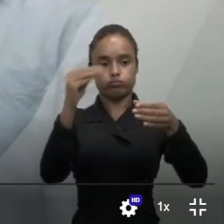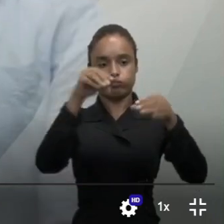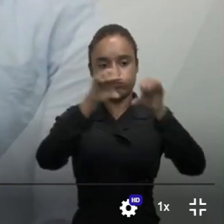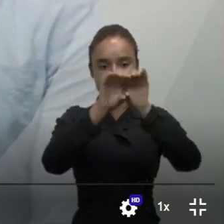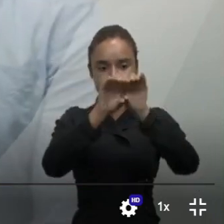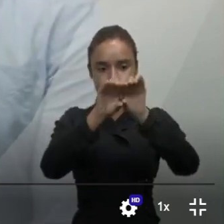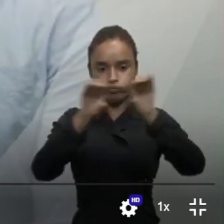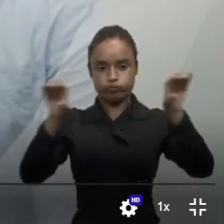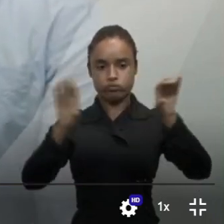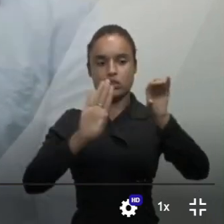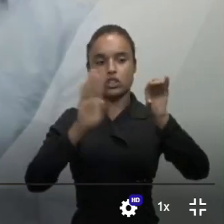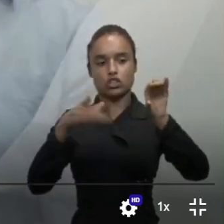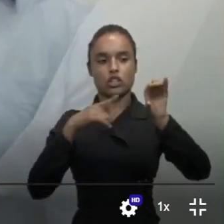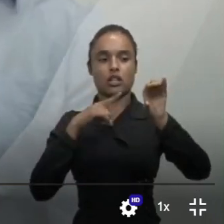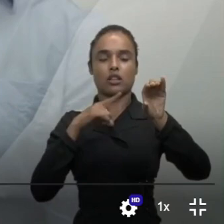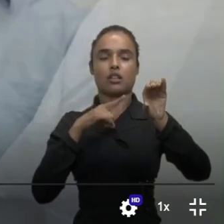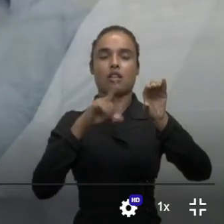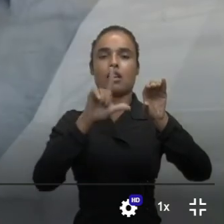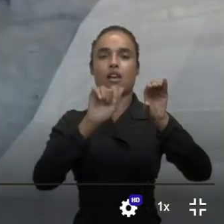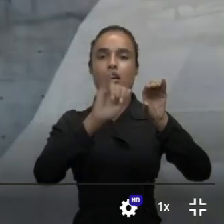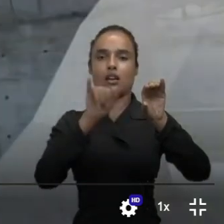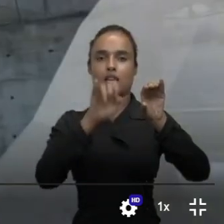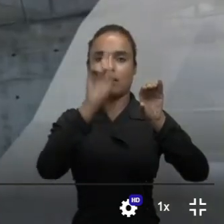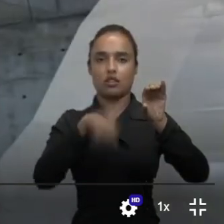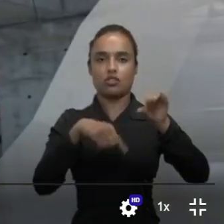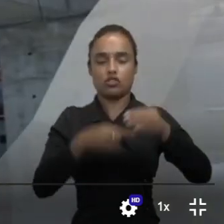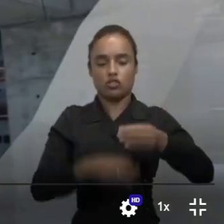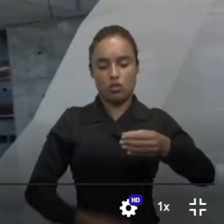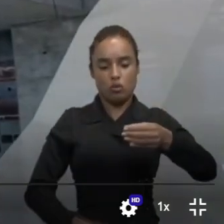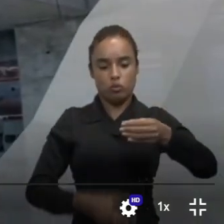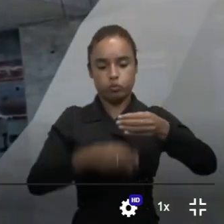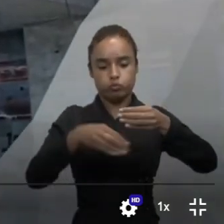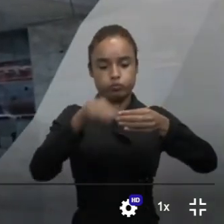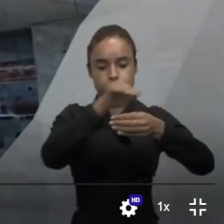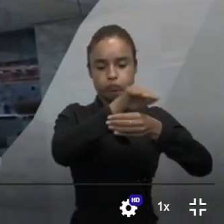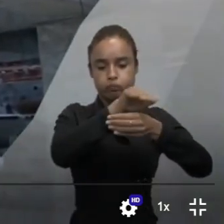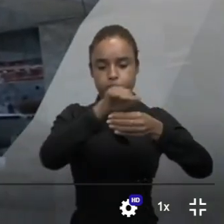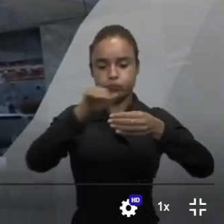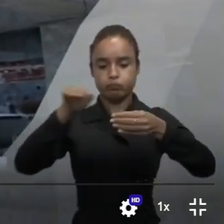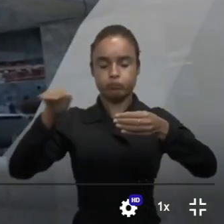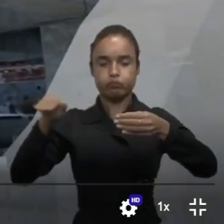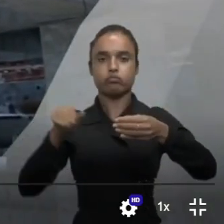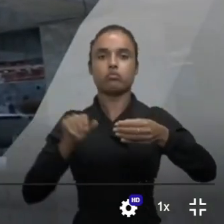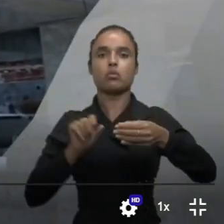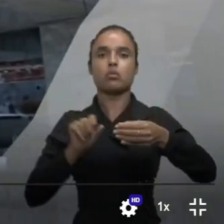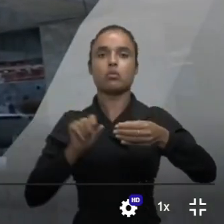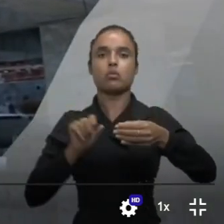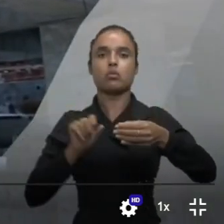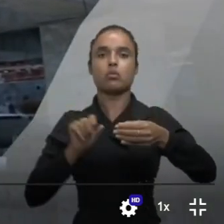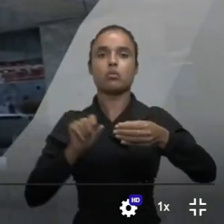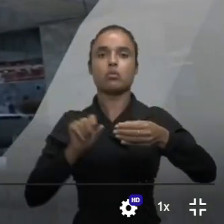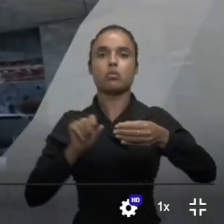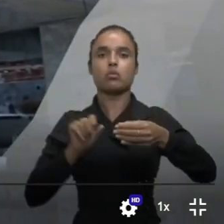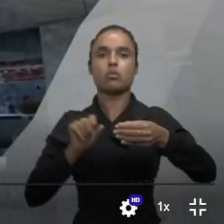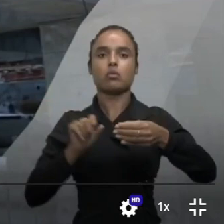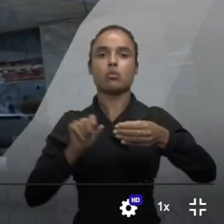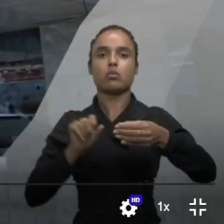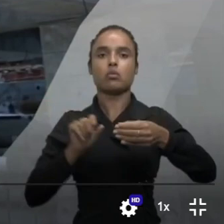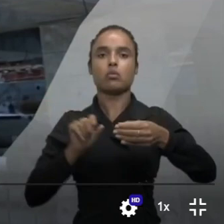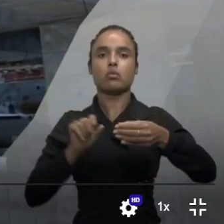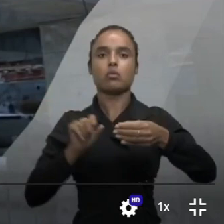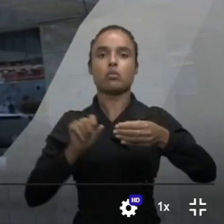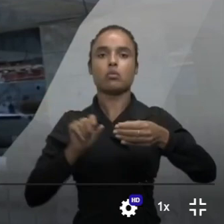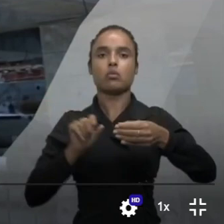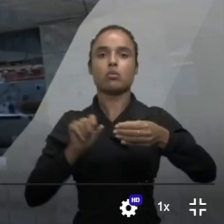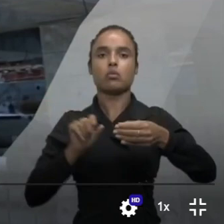que eu já teria da laje, contribuindo na viga. O dimensionamento das vigas pode contar com a laje em duas